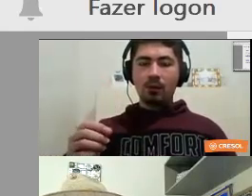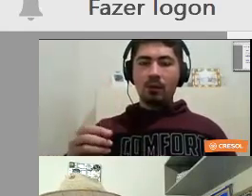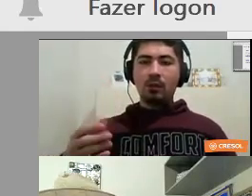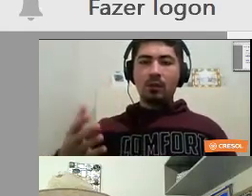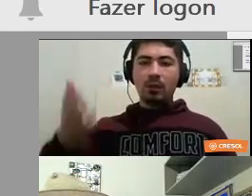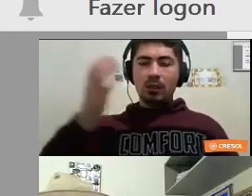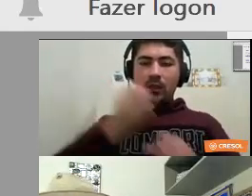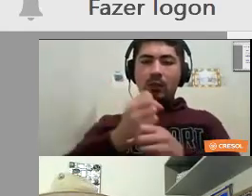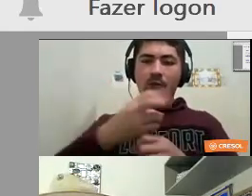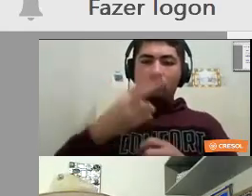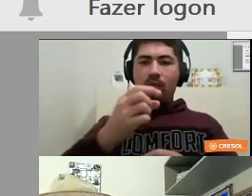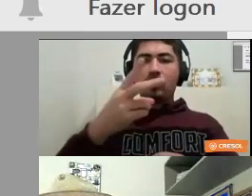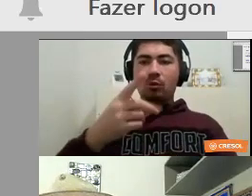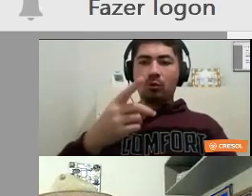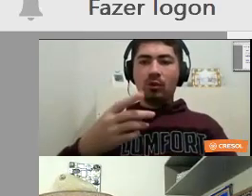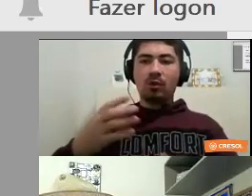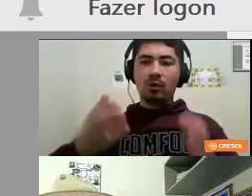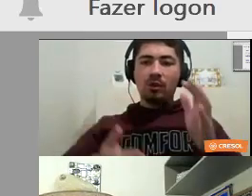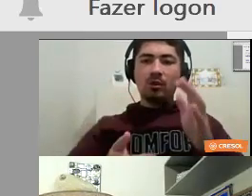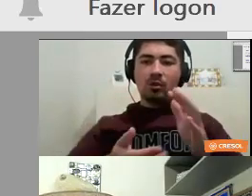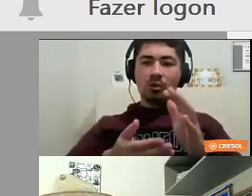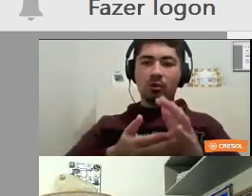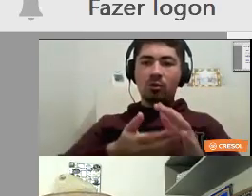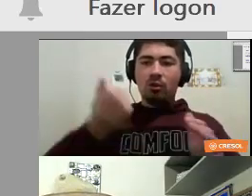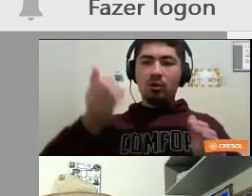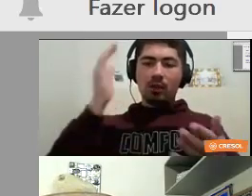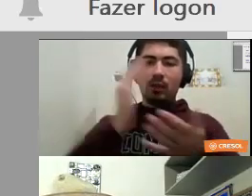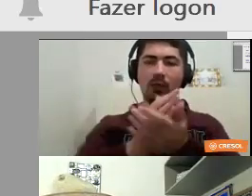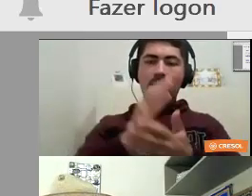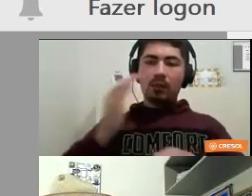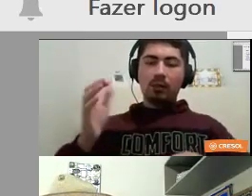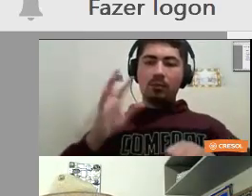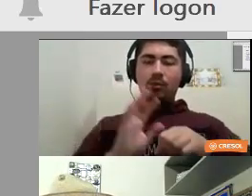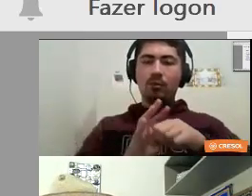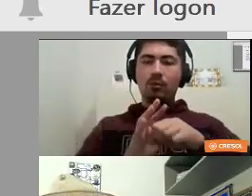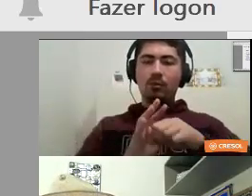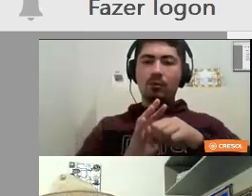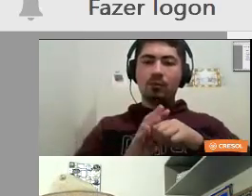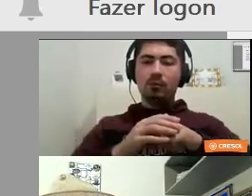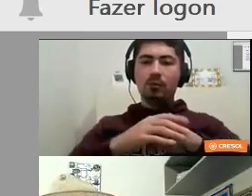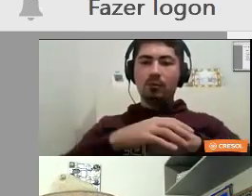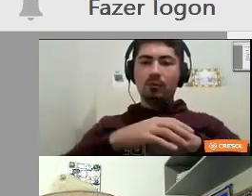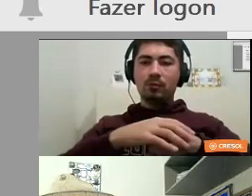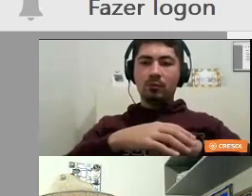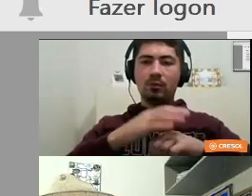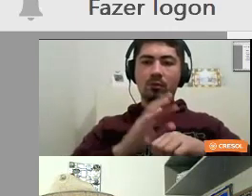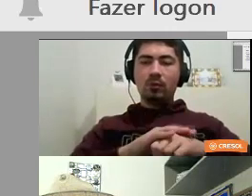países endêmicos, é retirada da lista de países endêmicos.